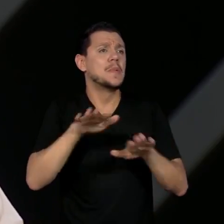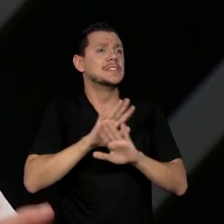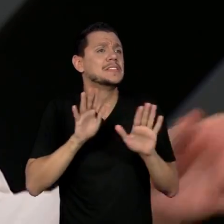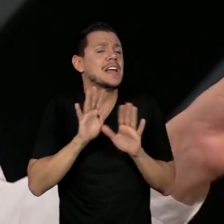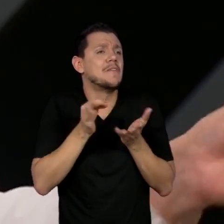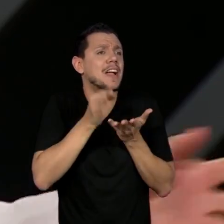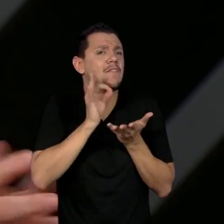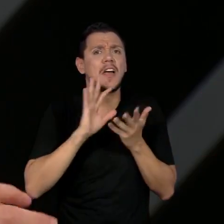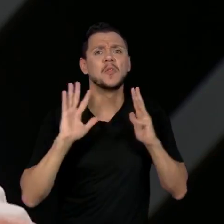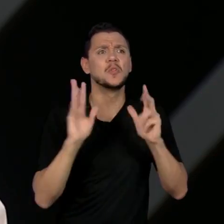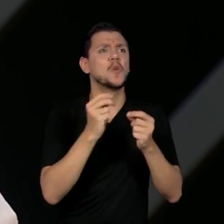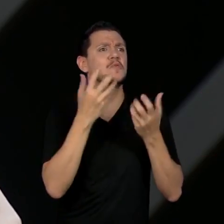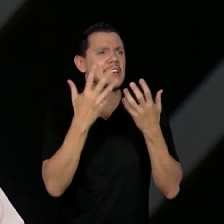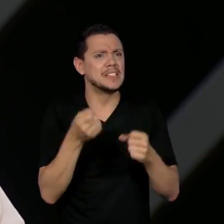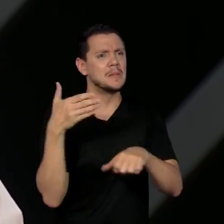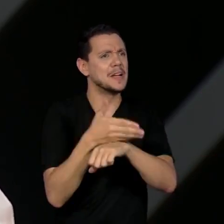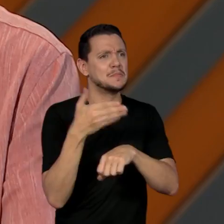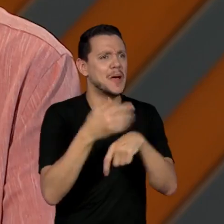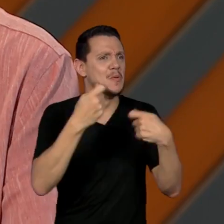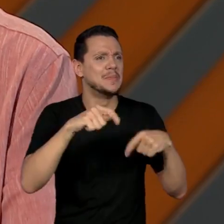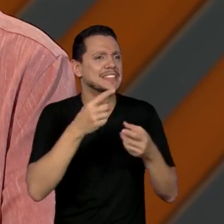café, estava todo mundo filosofando.